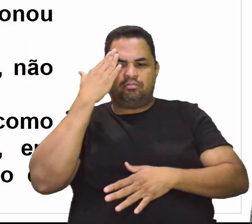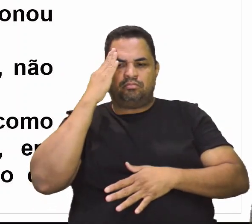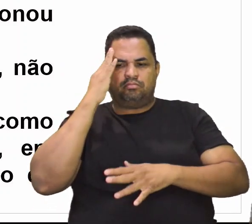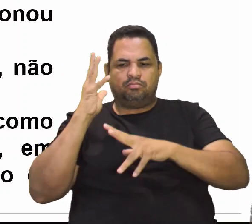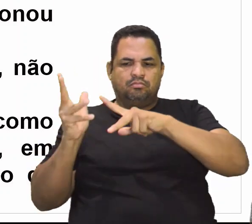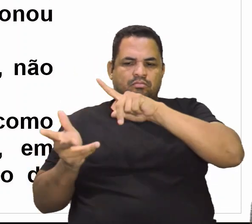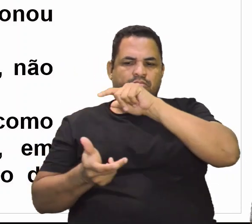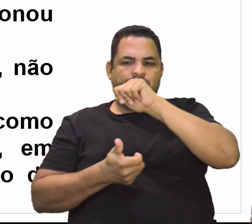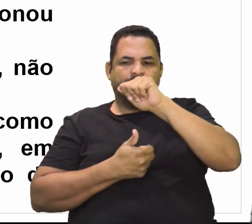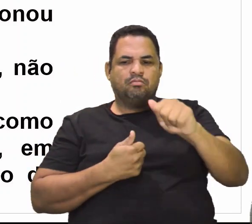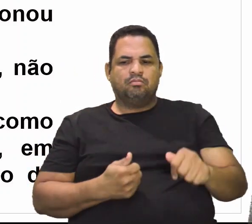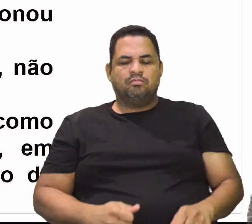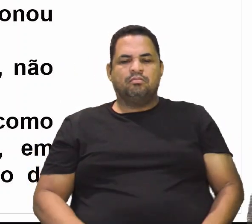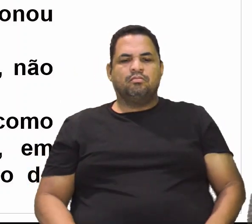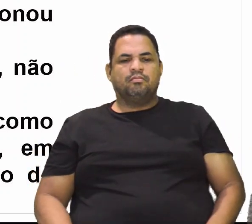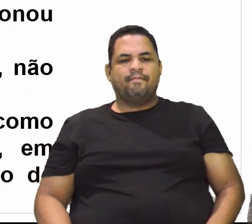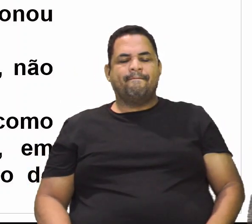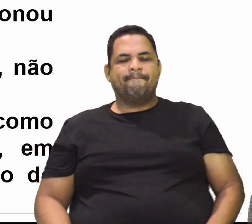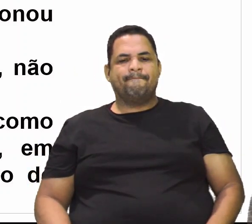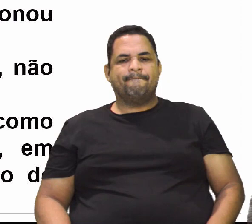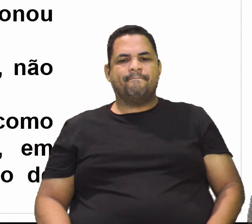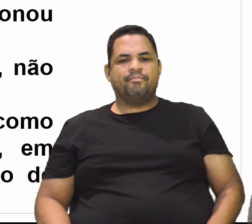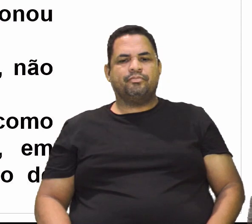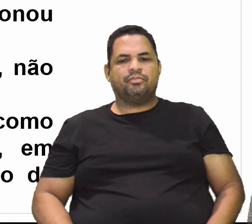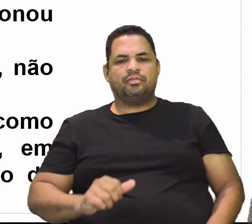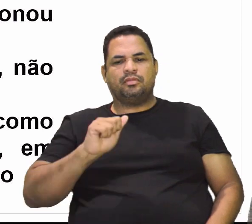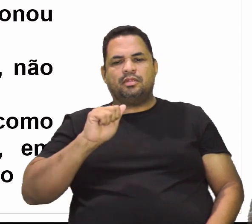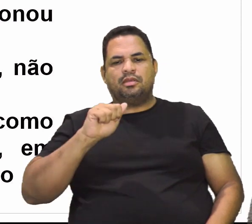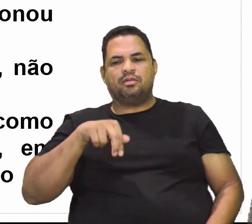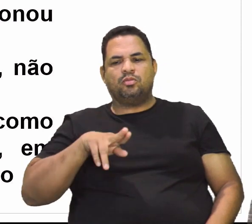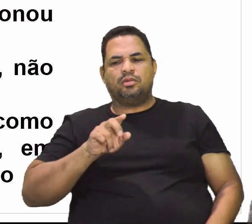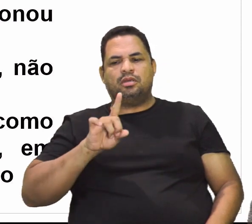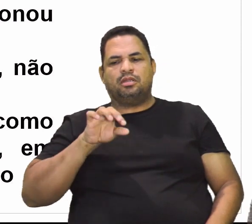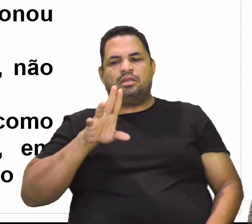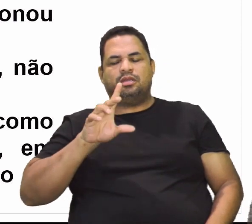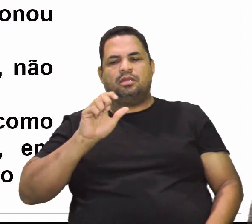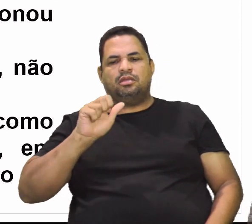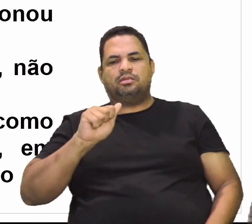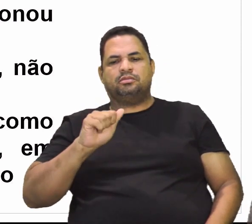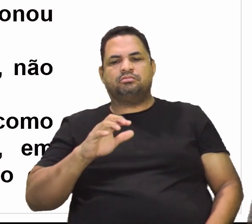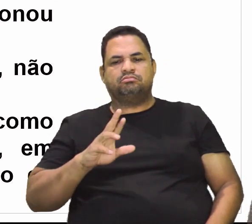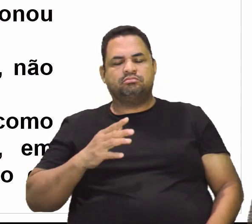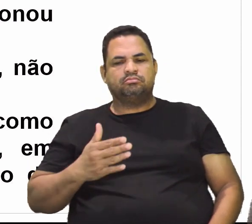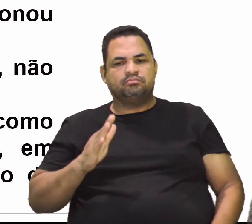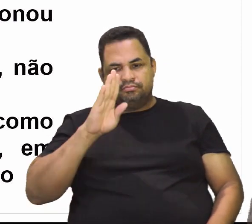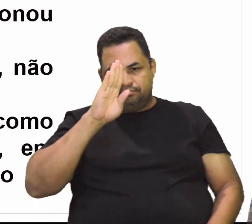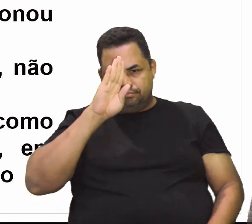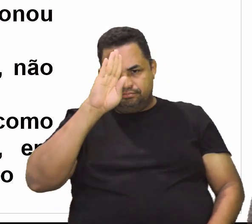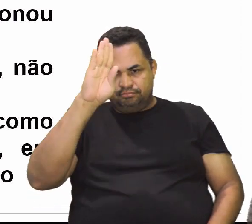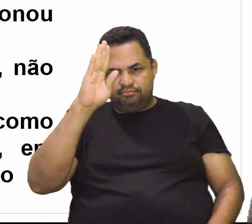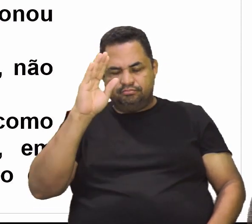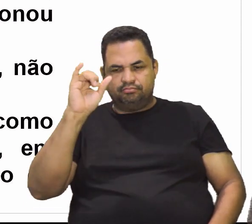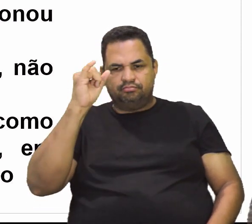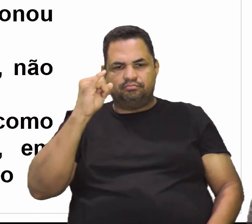compreensão do mundo. Será que é a aquarela que está dominando a Itália?